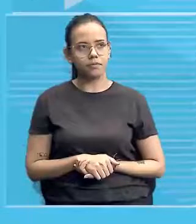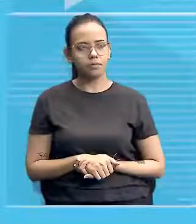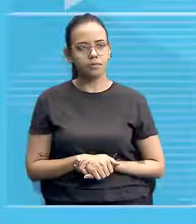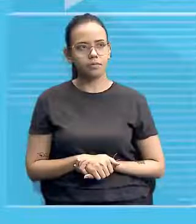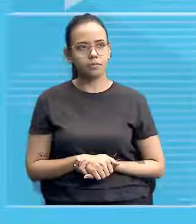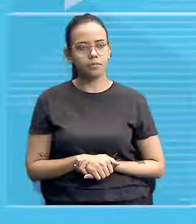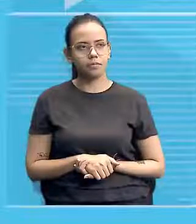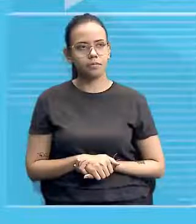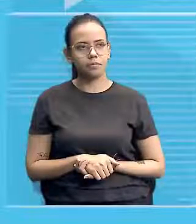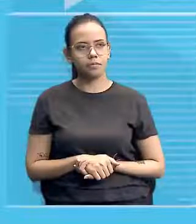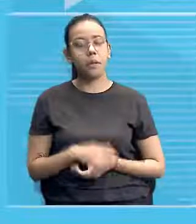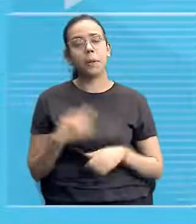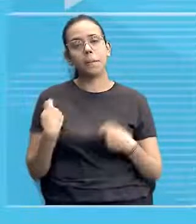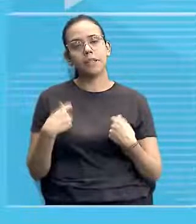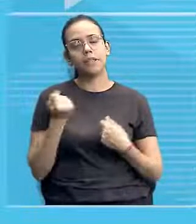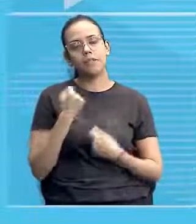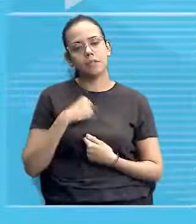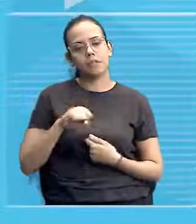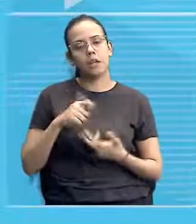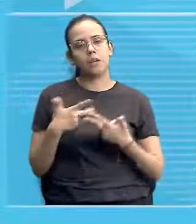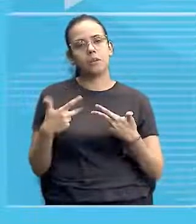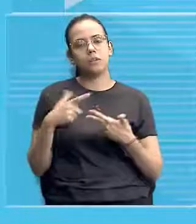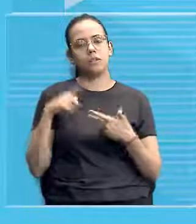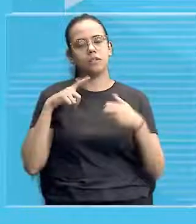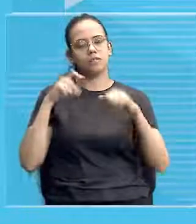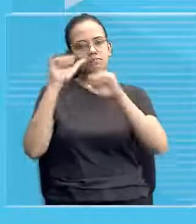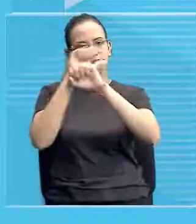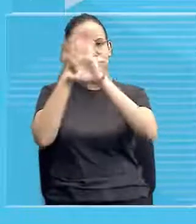com clareza,